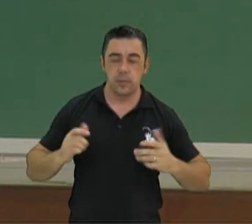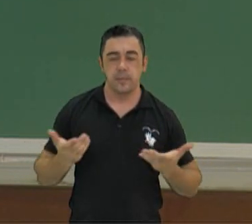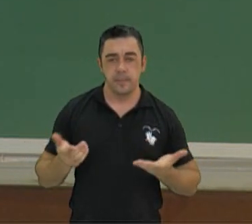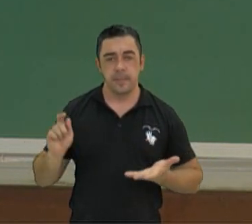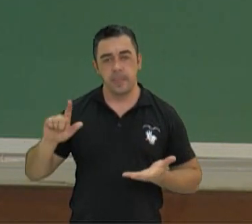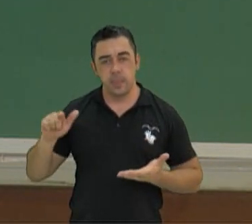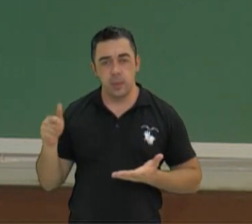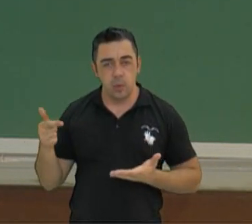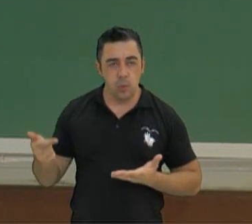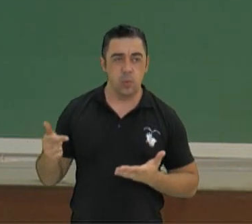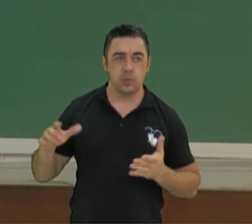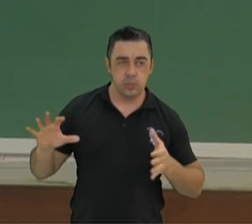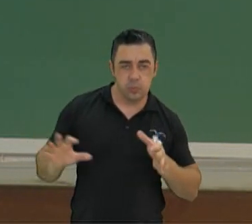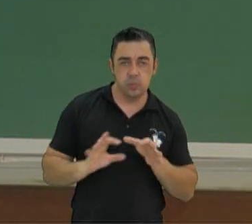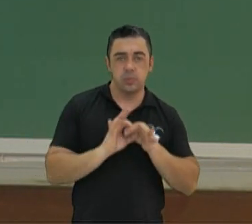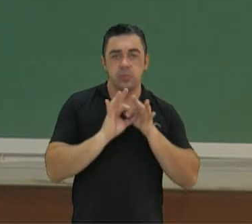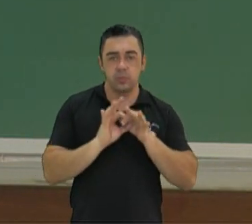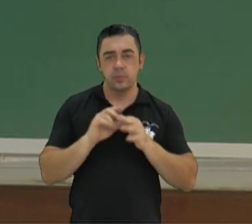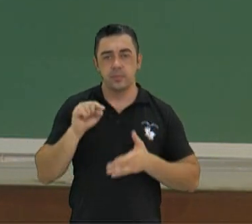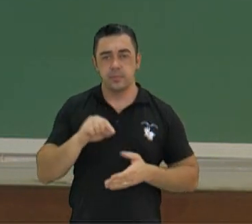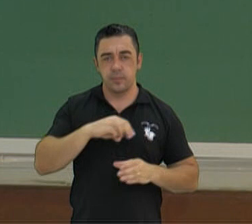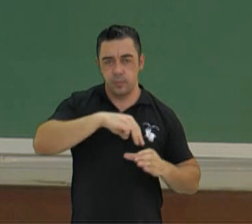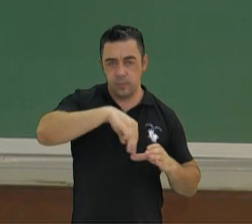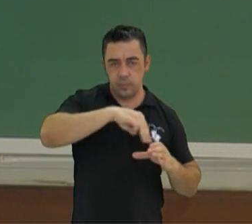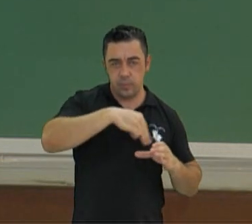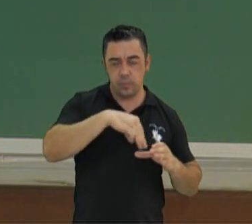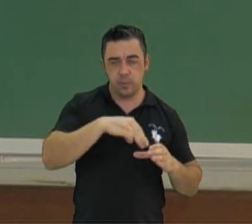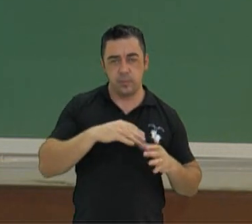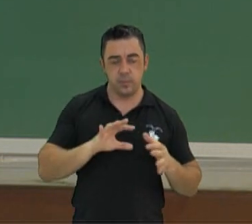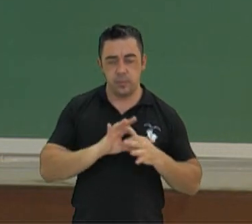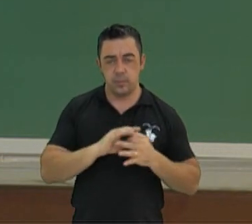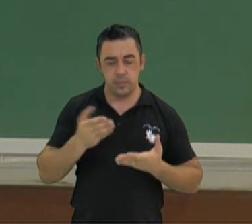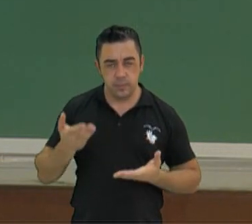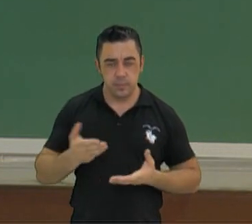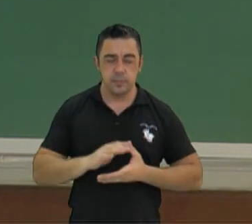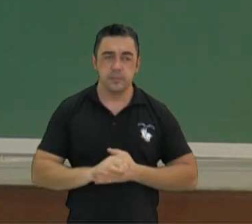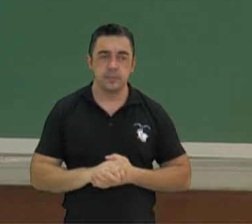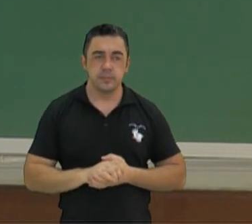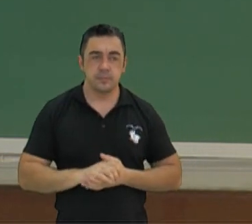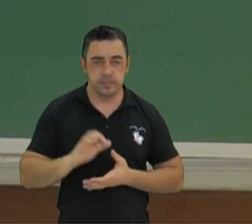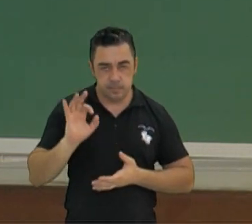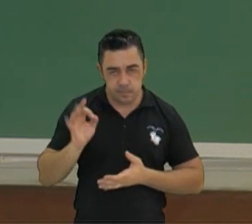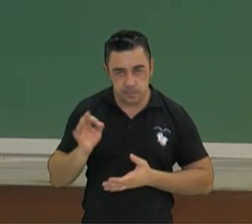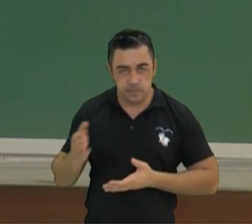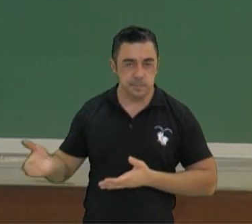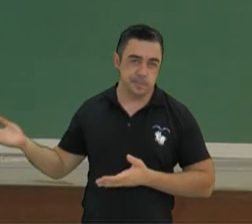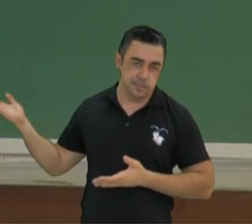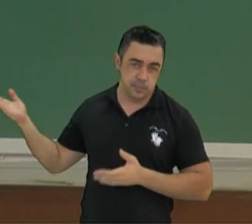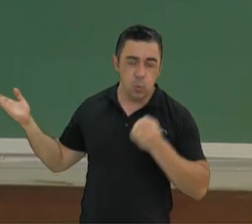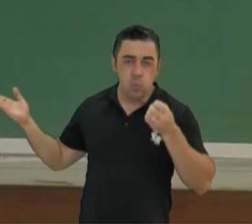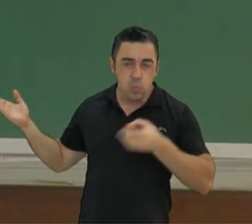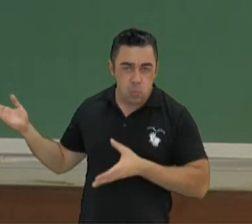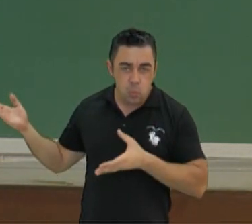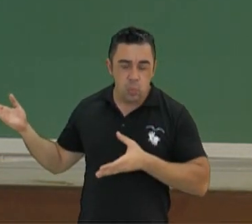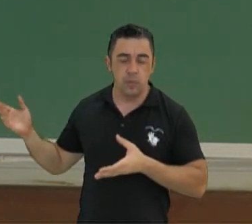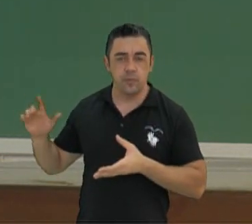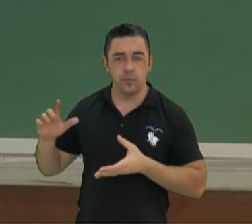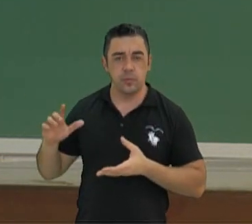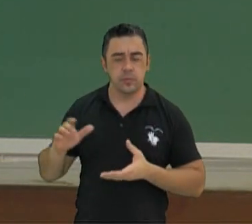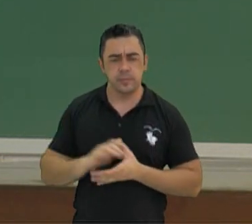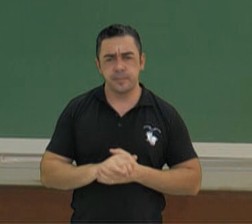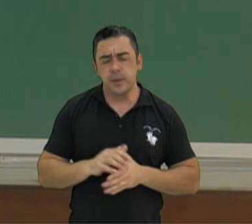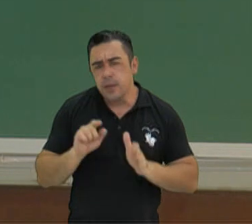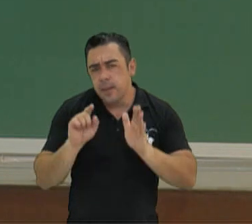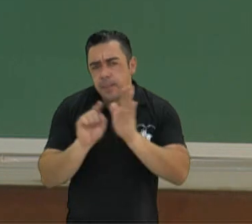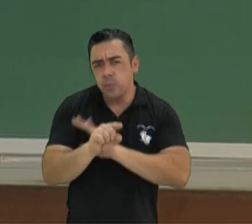suscetível para que outras moléculas se liguem a ela, certo? Formando um novo composto. Então, se